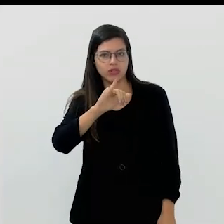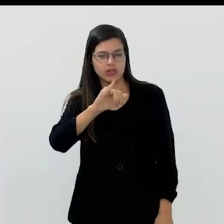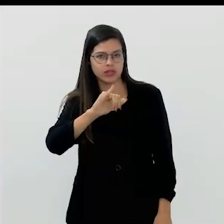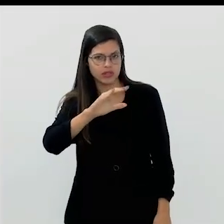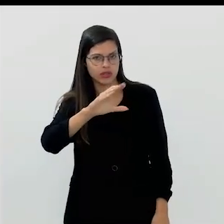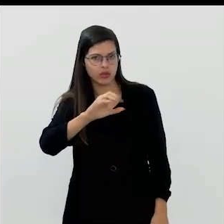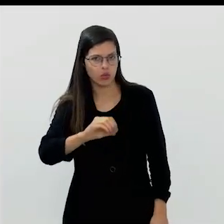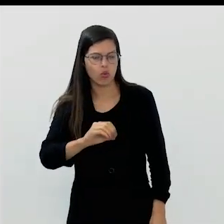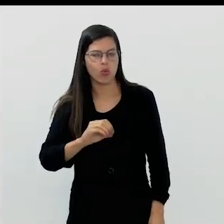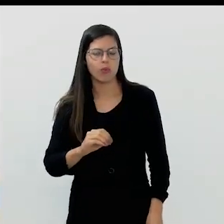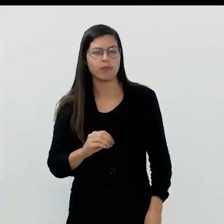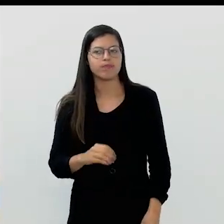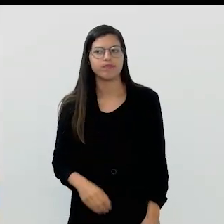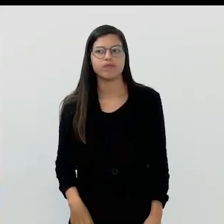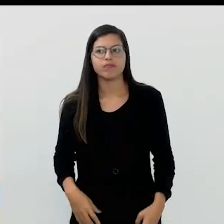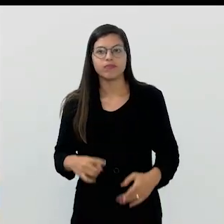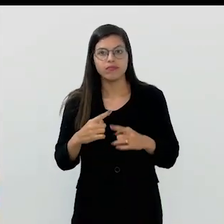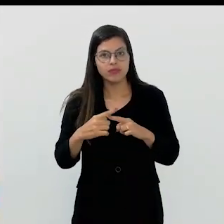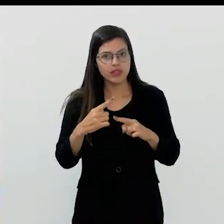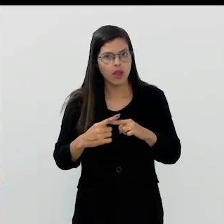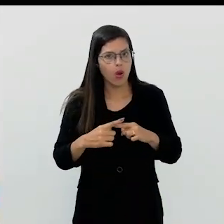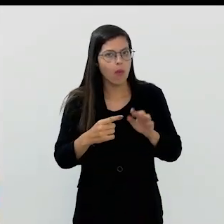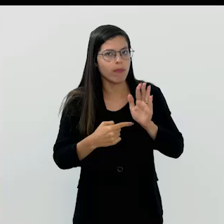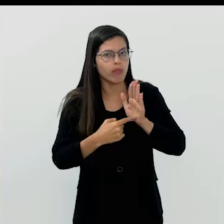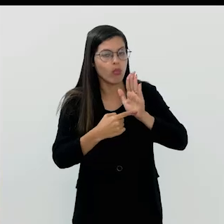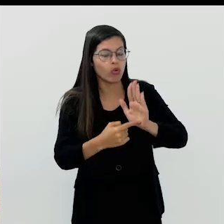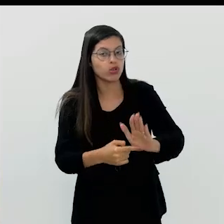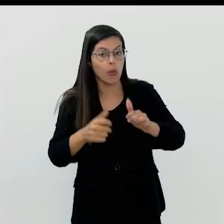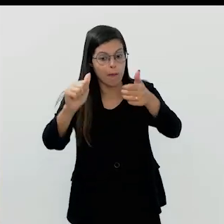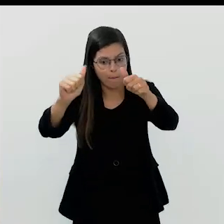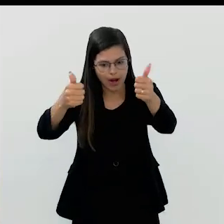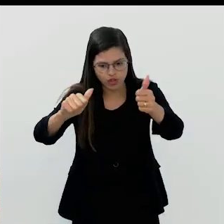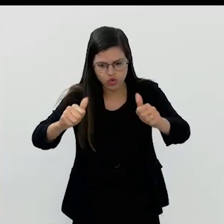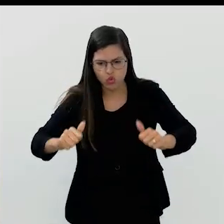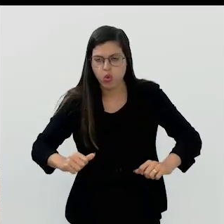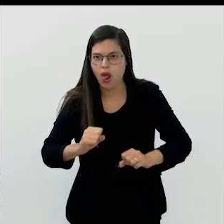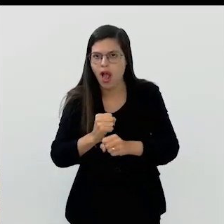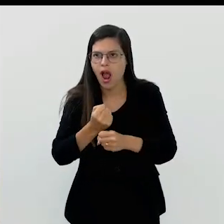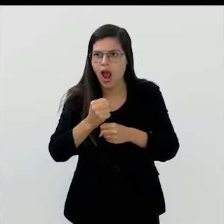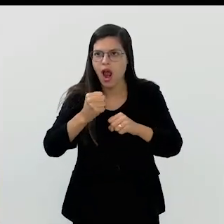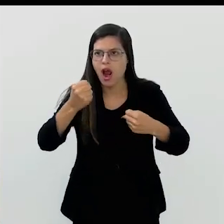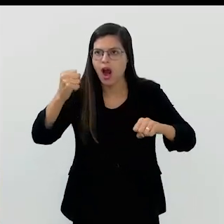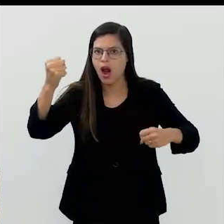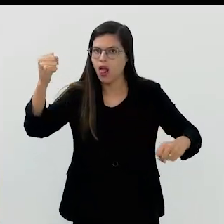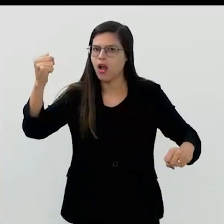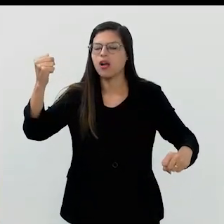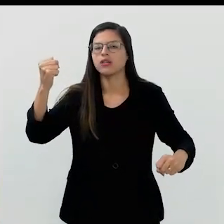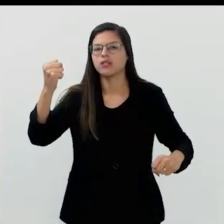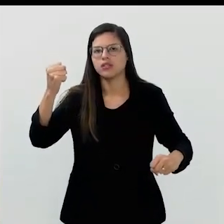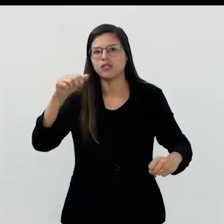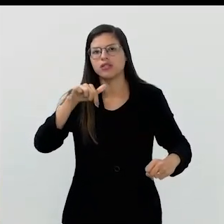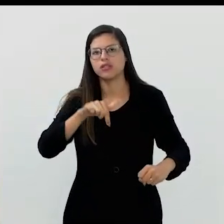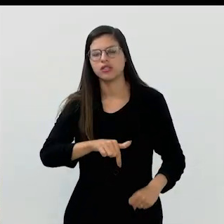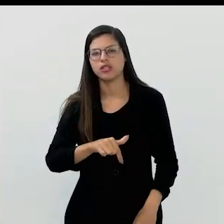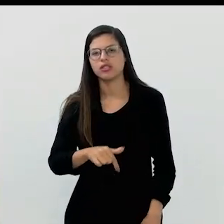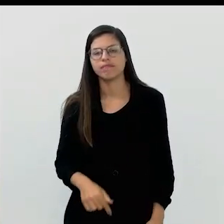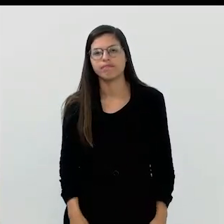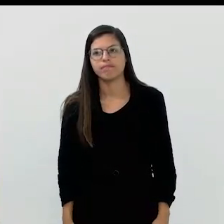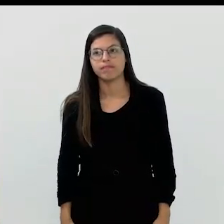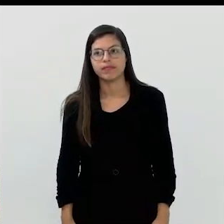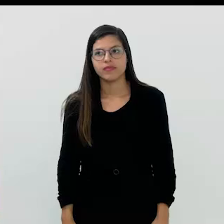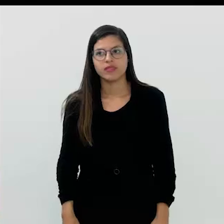Zico Porque eu dei a ele uma peça, que era uma peça enorme, que era um deus, um Hermes, né? Que